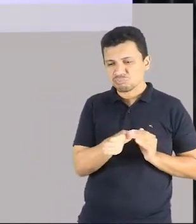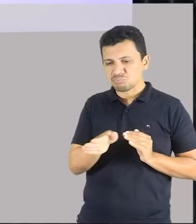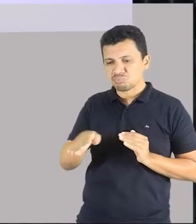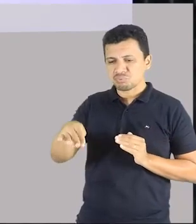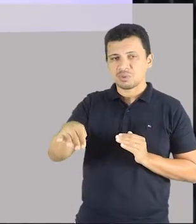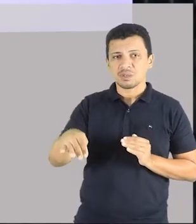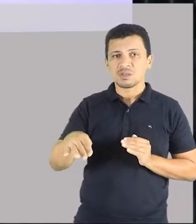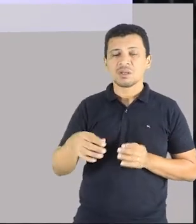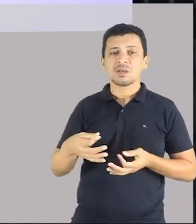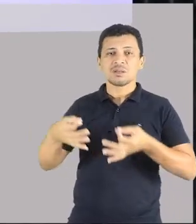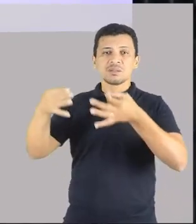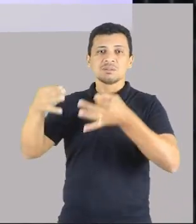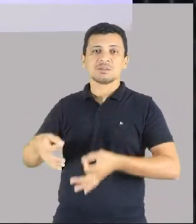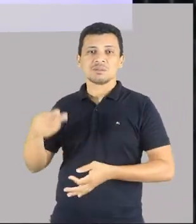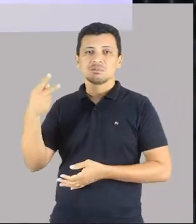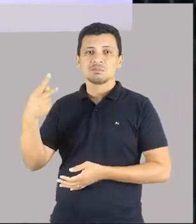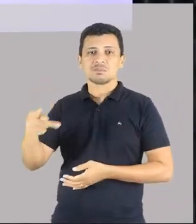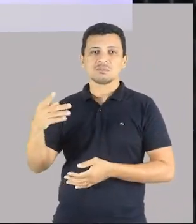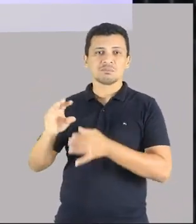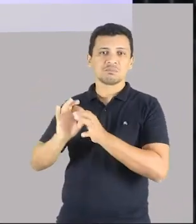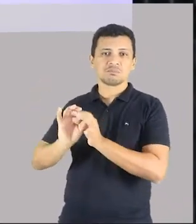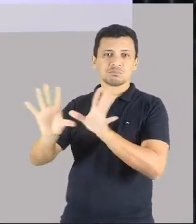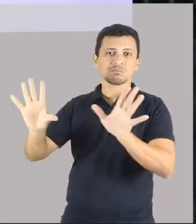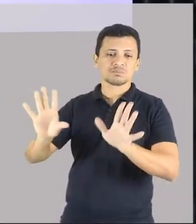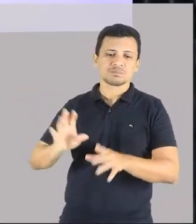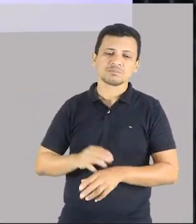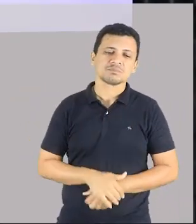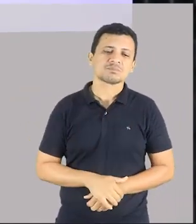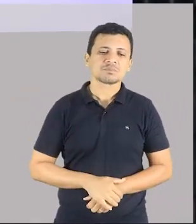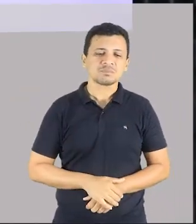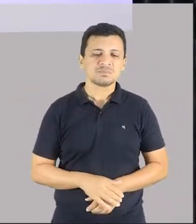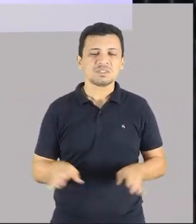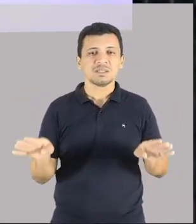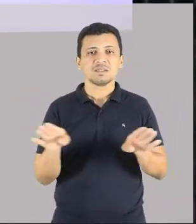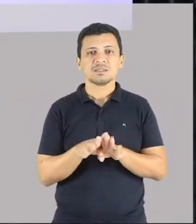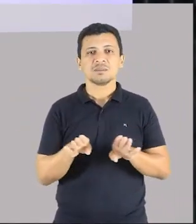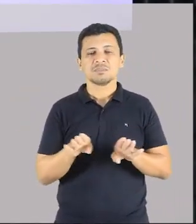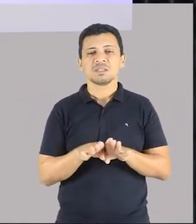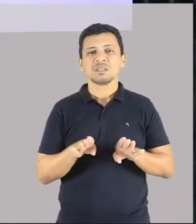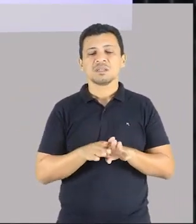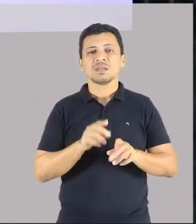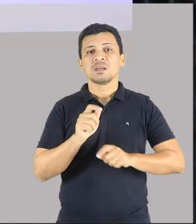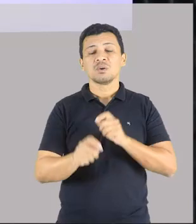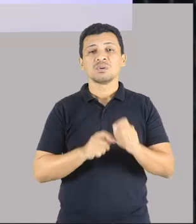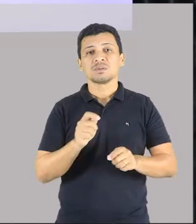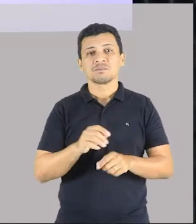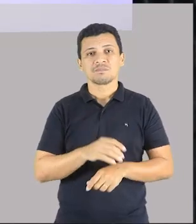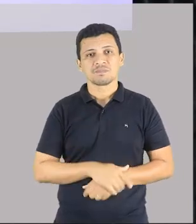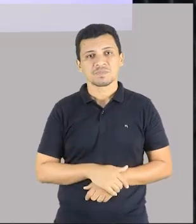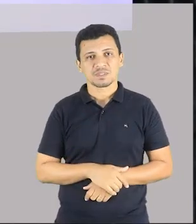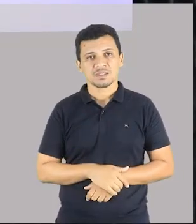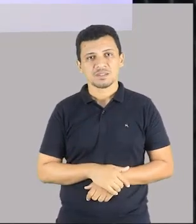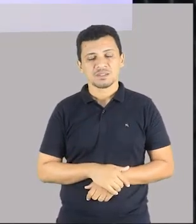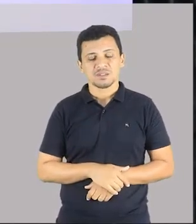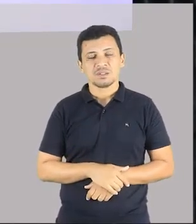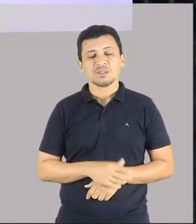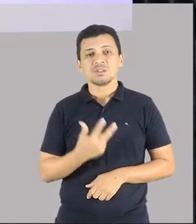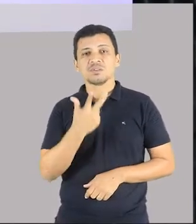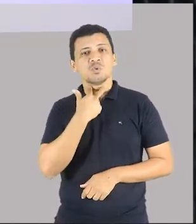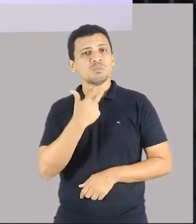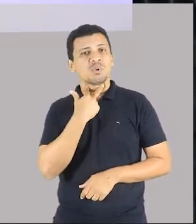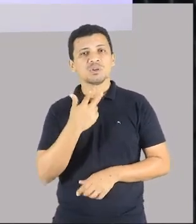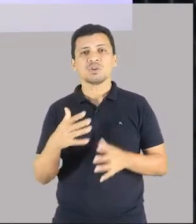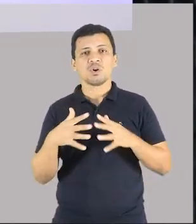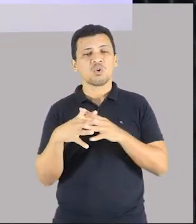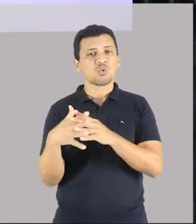na discricionariedade que ele possui. Atenta-se ainda para o fato de que um ato discricionário não se confunde com um